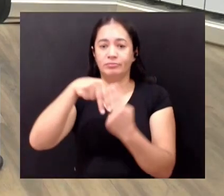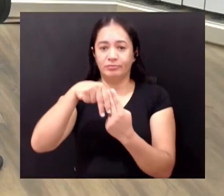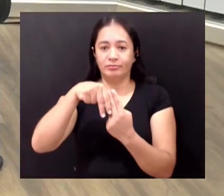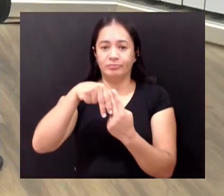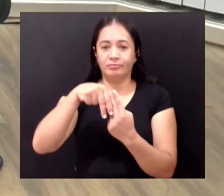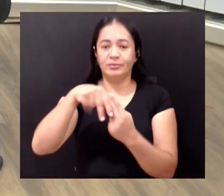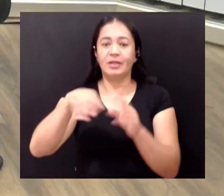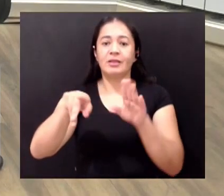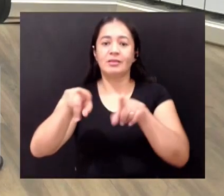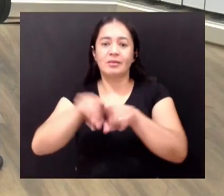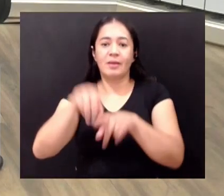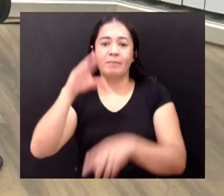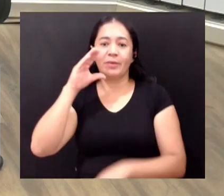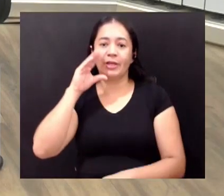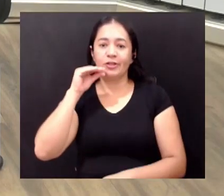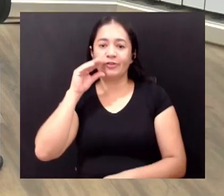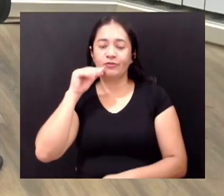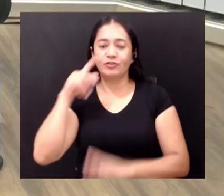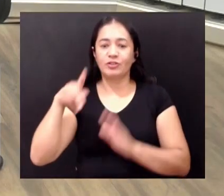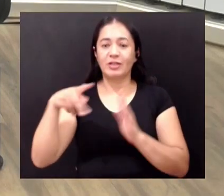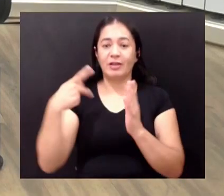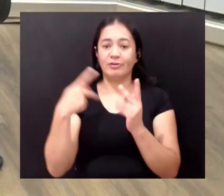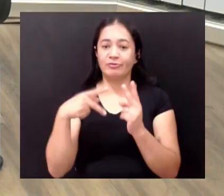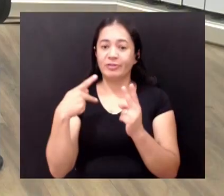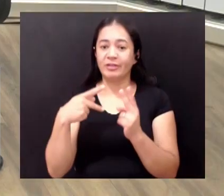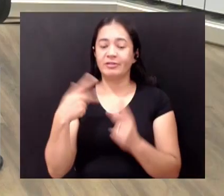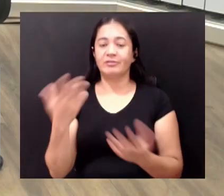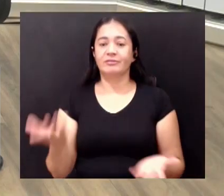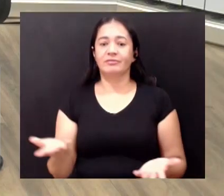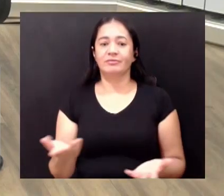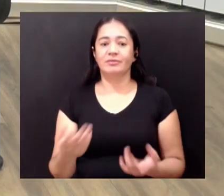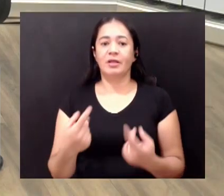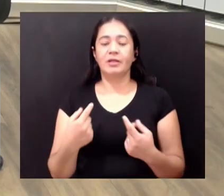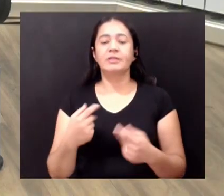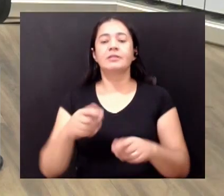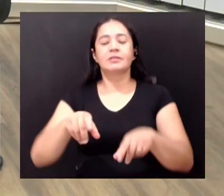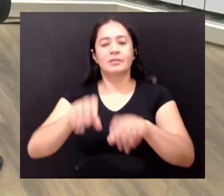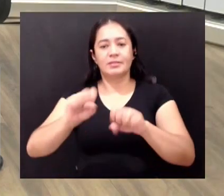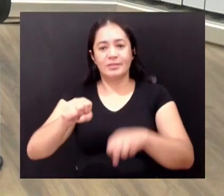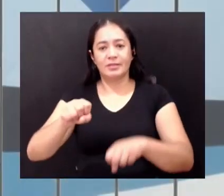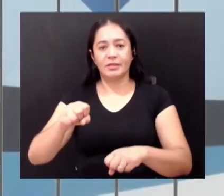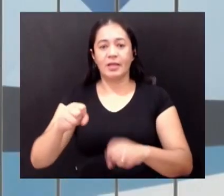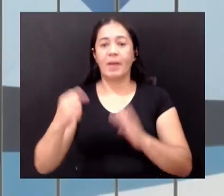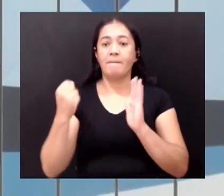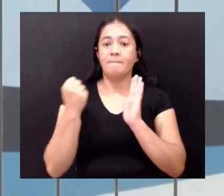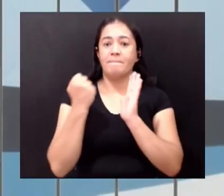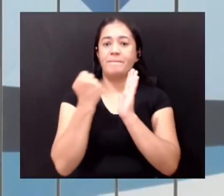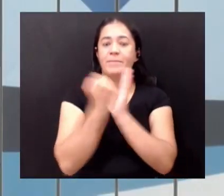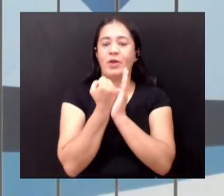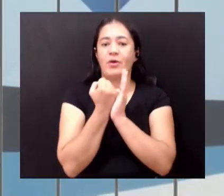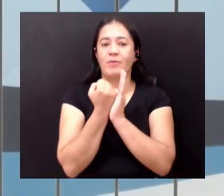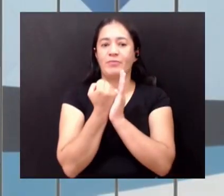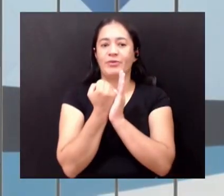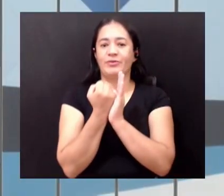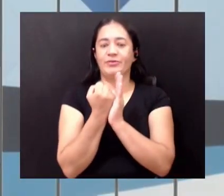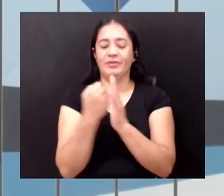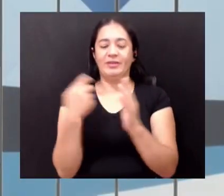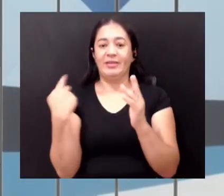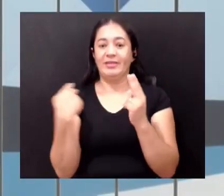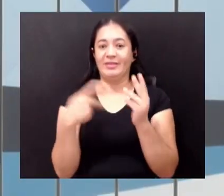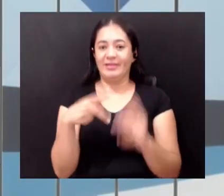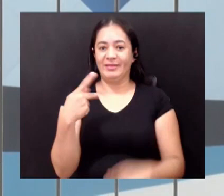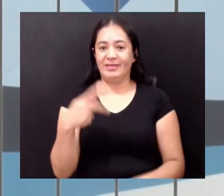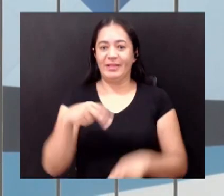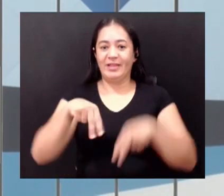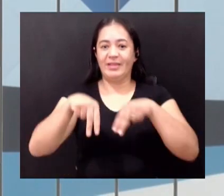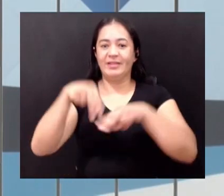Isso, exatamente. Porque aí a gente fala também de posicionamento de marca, né? Então, entendendo o que essa empresa quer transmitir para o mercado. Então,